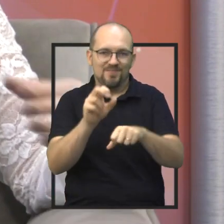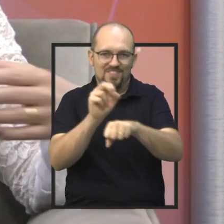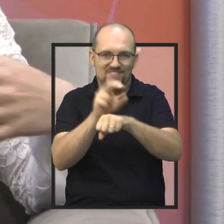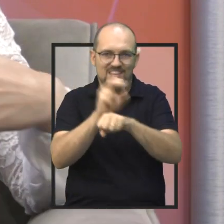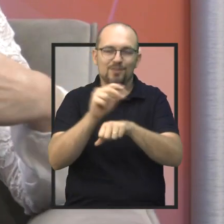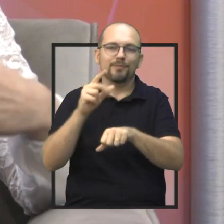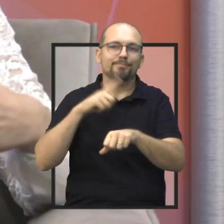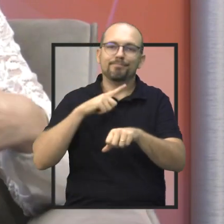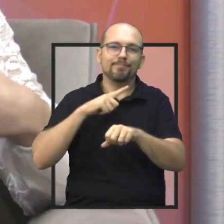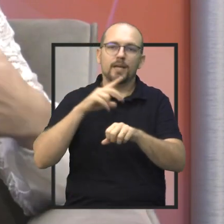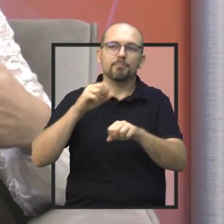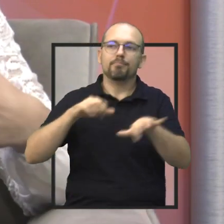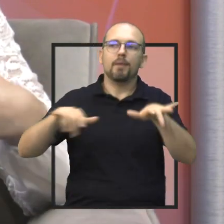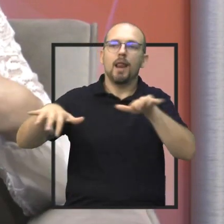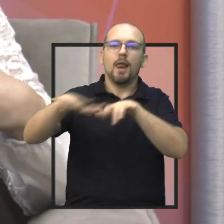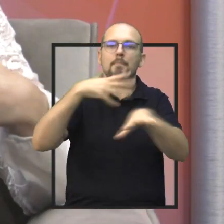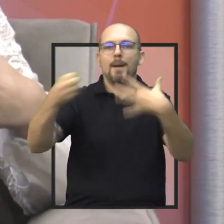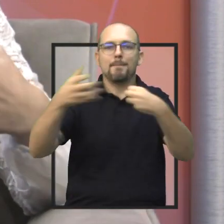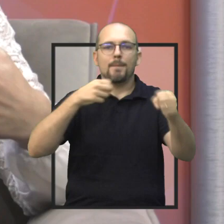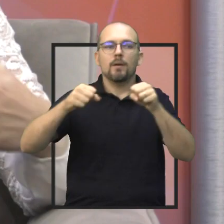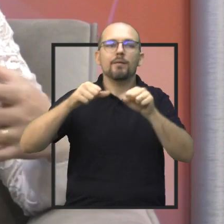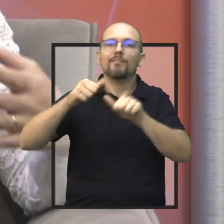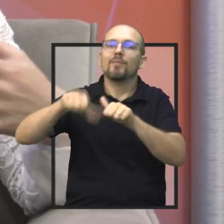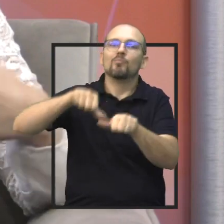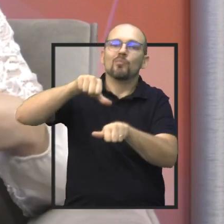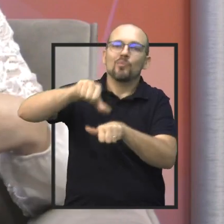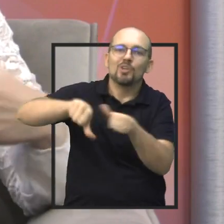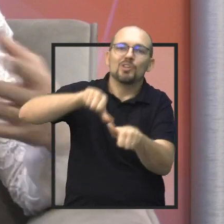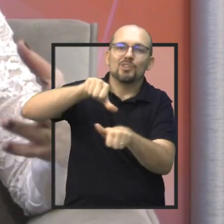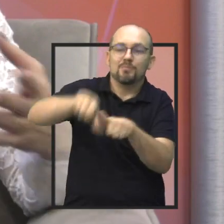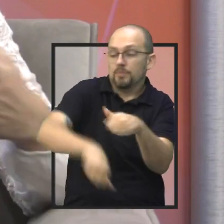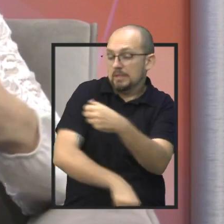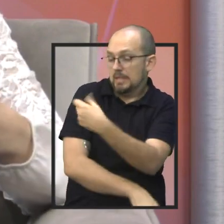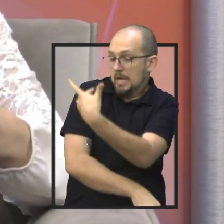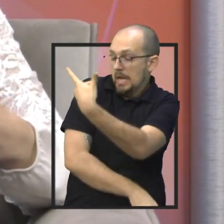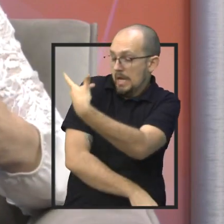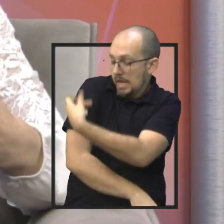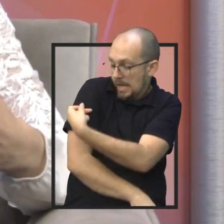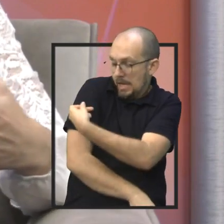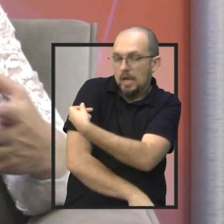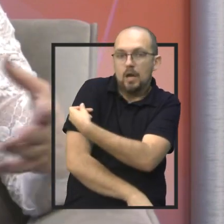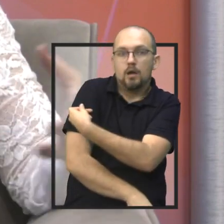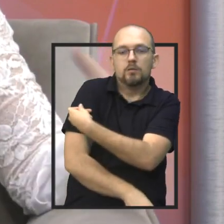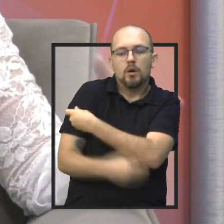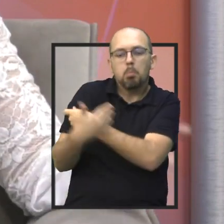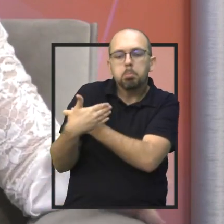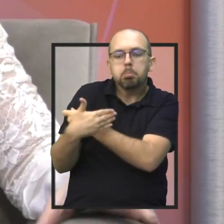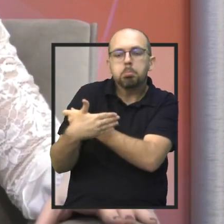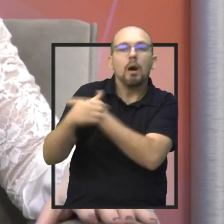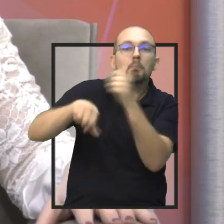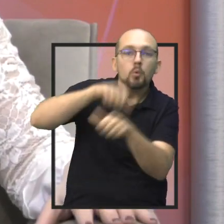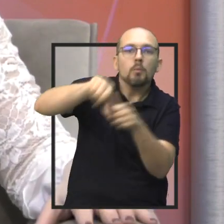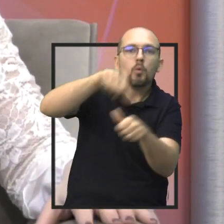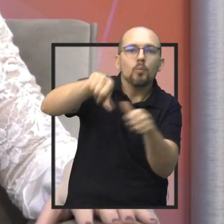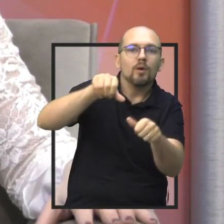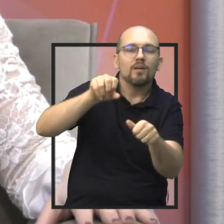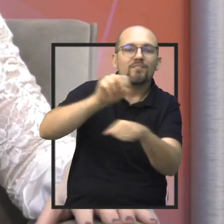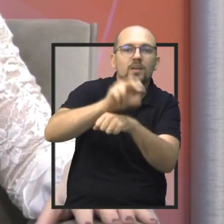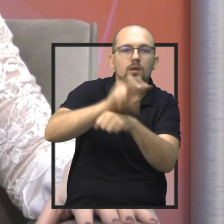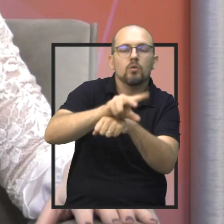mutações, se a gente não tem uma vacina nova, ela não vai ser efetiva ao novo vírus. Então, daí a